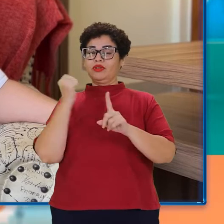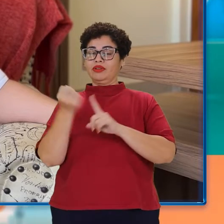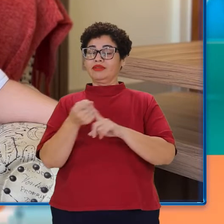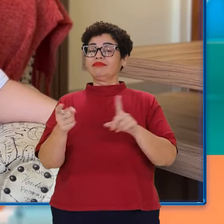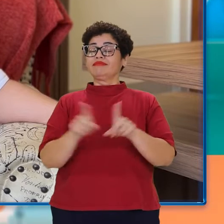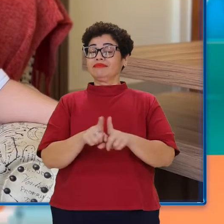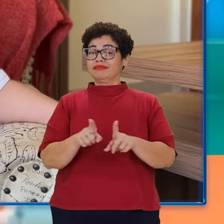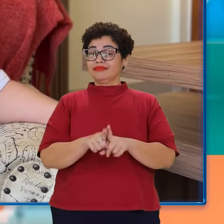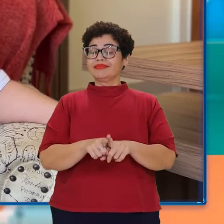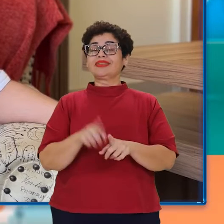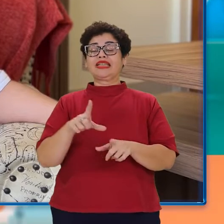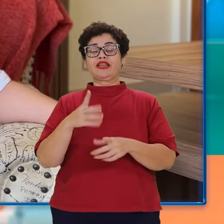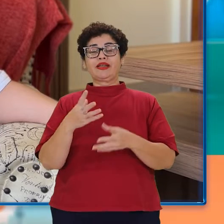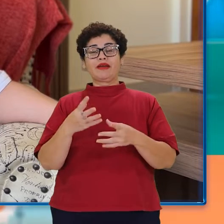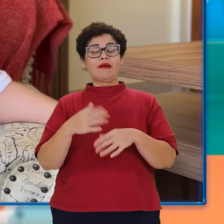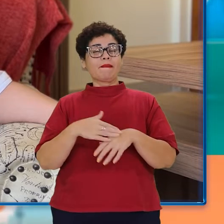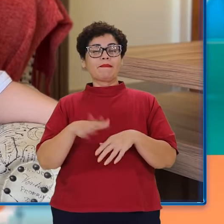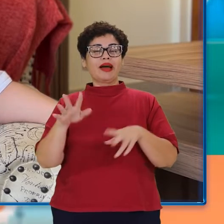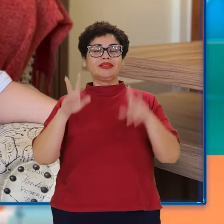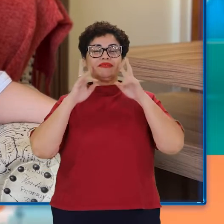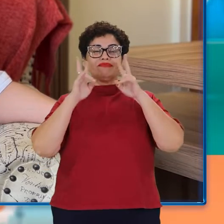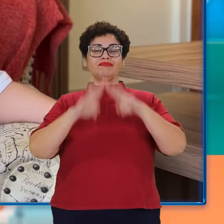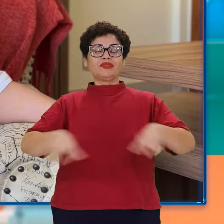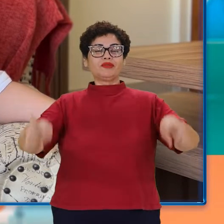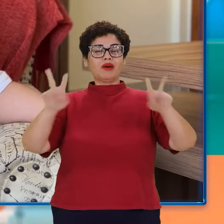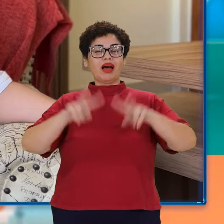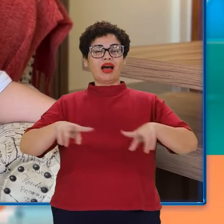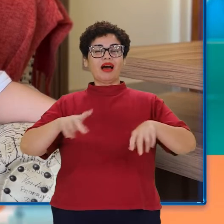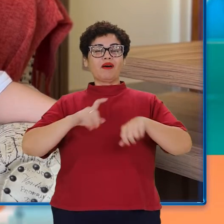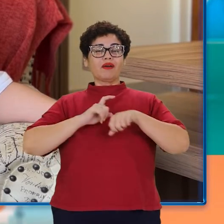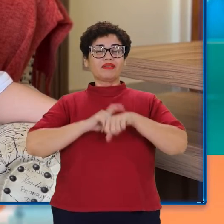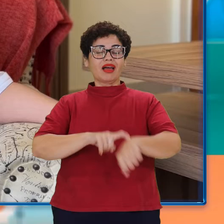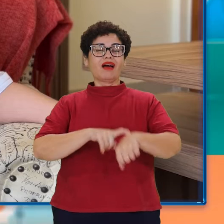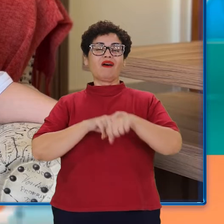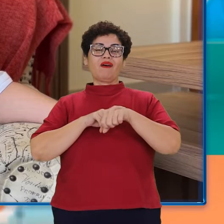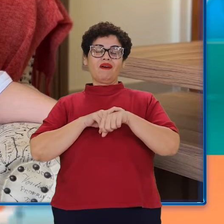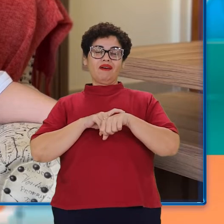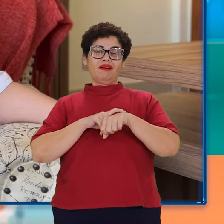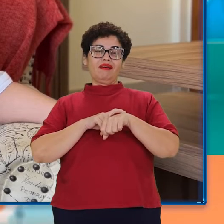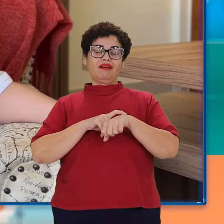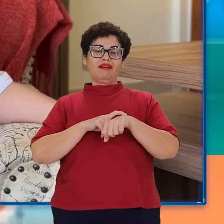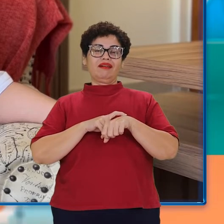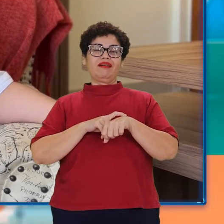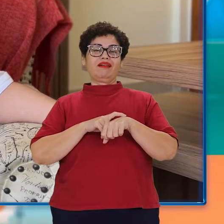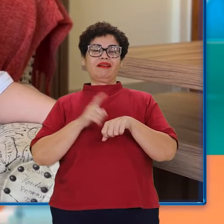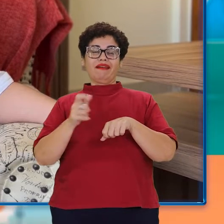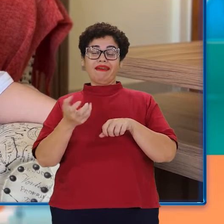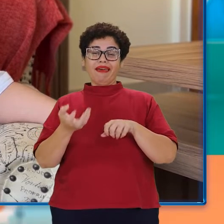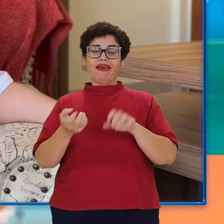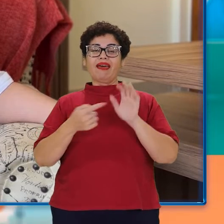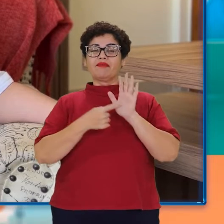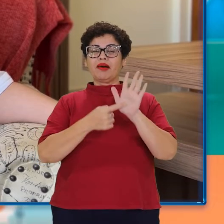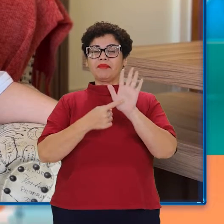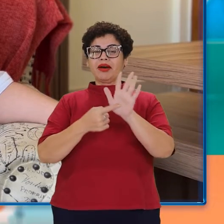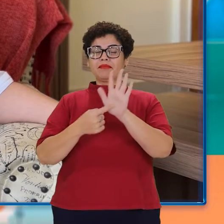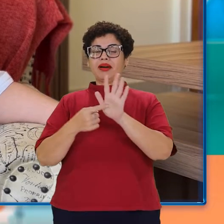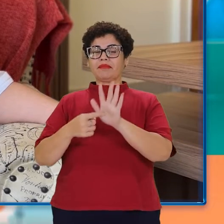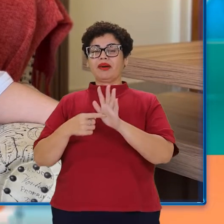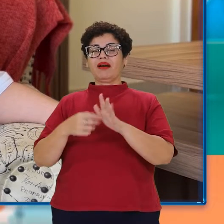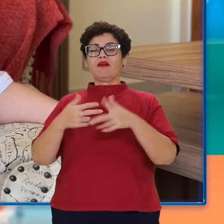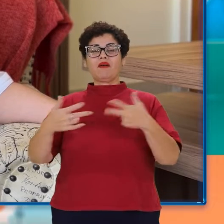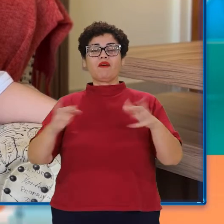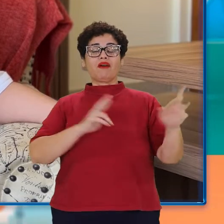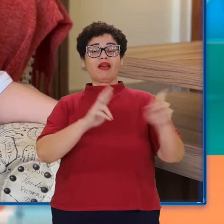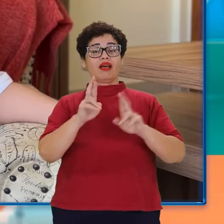sociedade também, que é muito mais visual, imediata, que